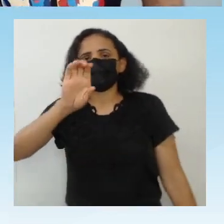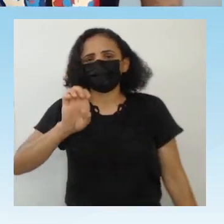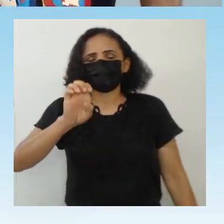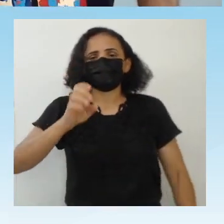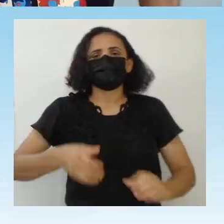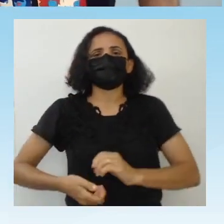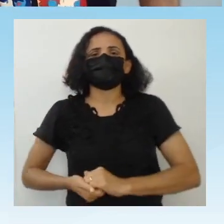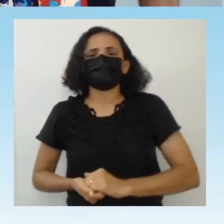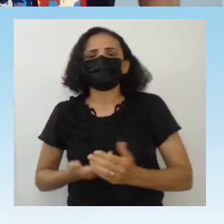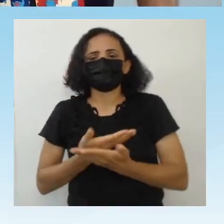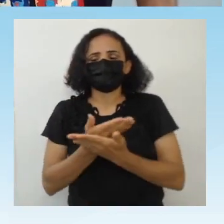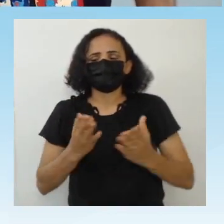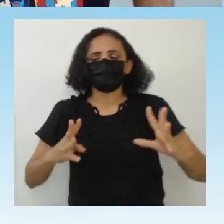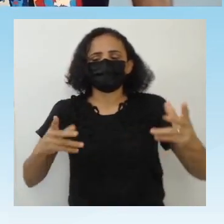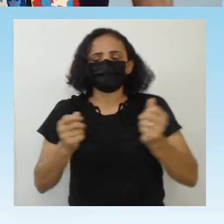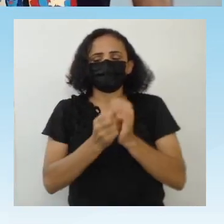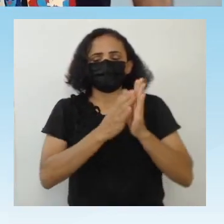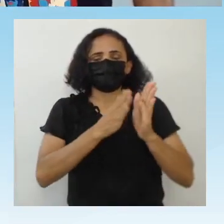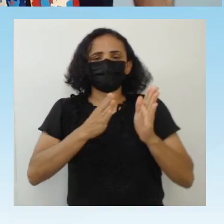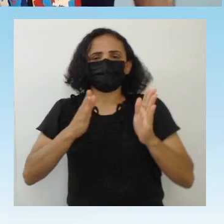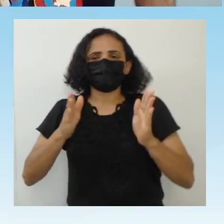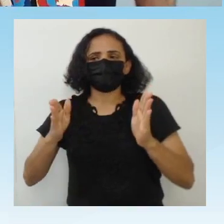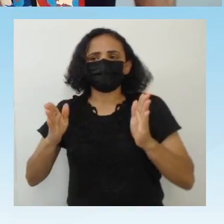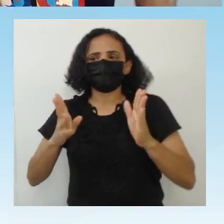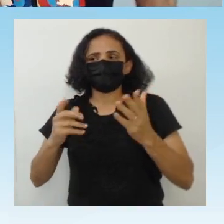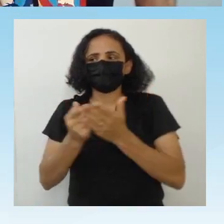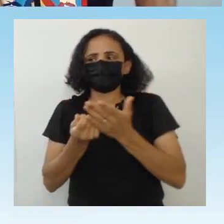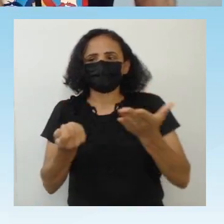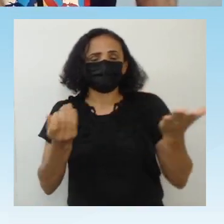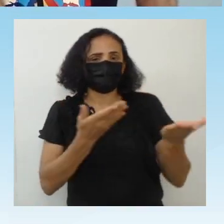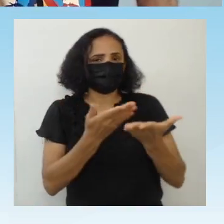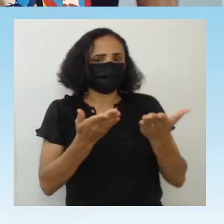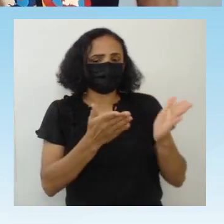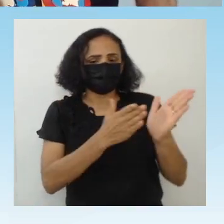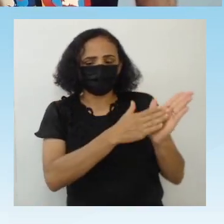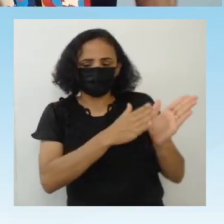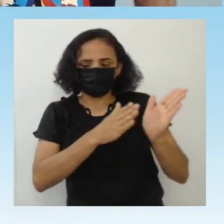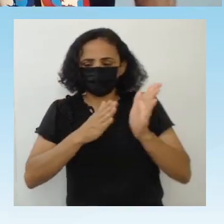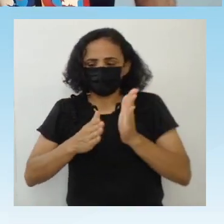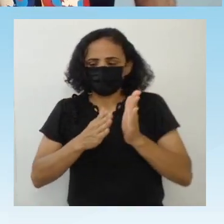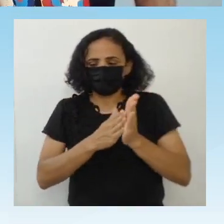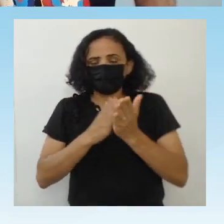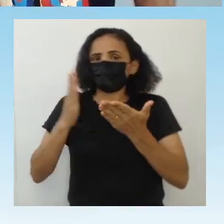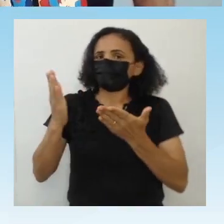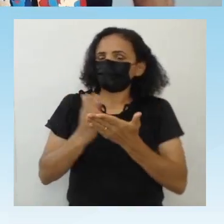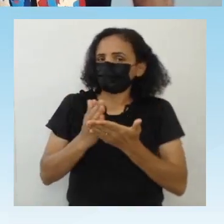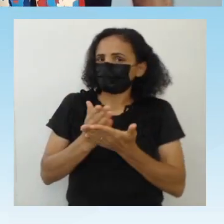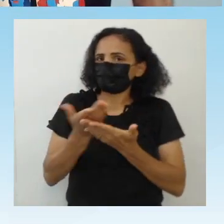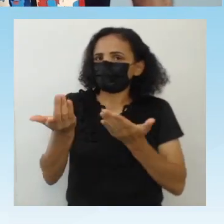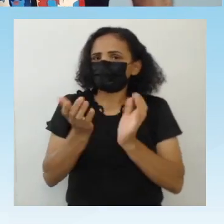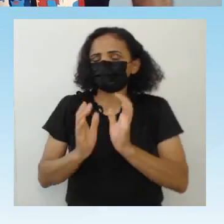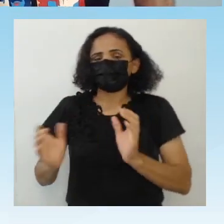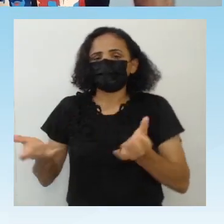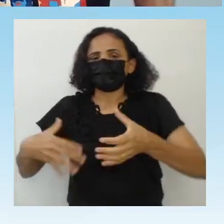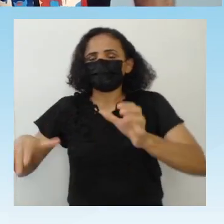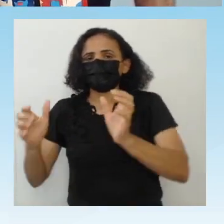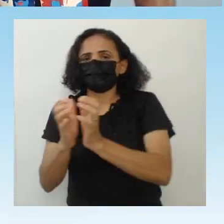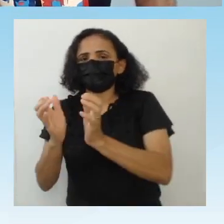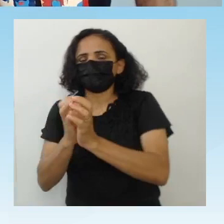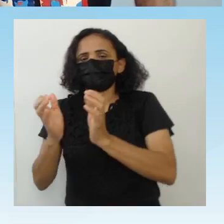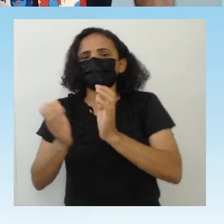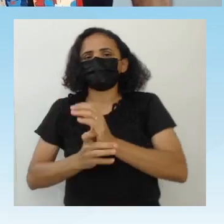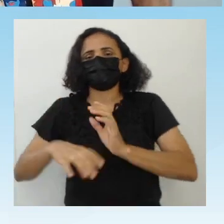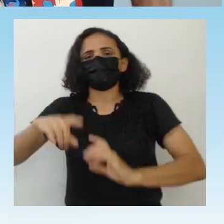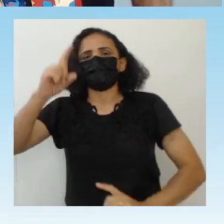Com o enredo que homenageou o centenário do rei do Baião, Luiz Gonzaga, A Unidos da Tijuca foi coroada